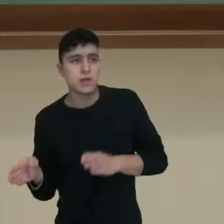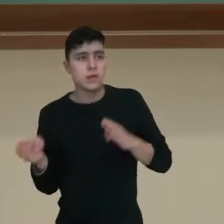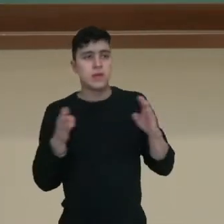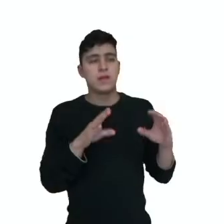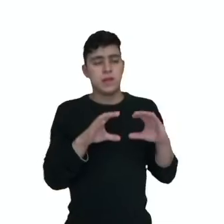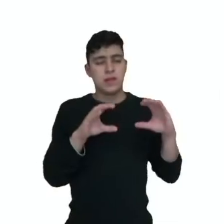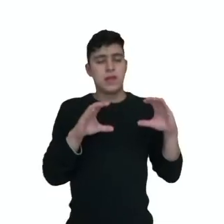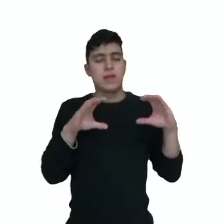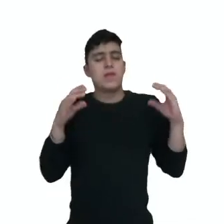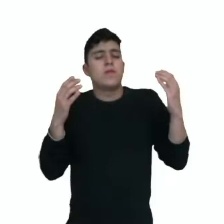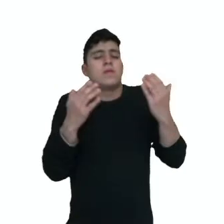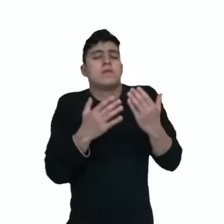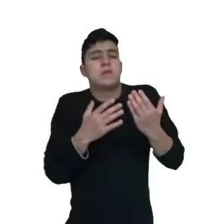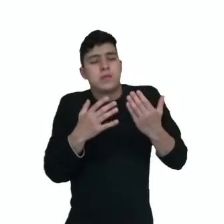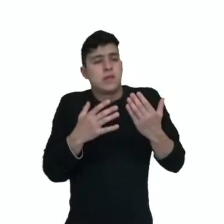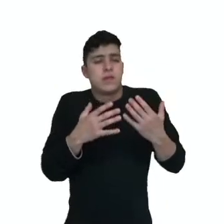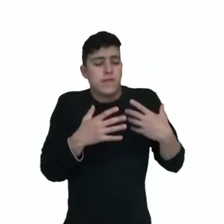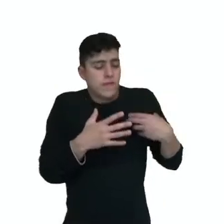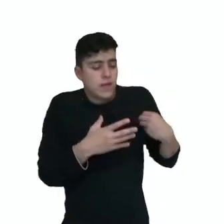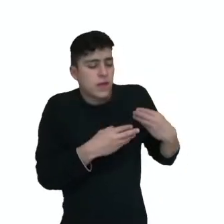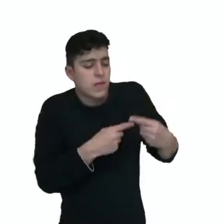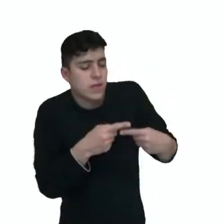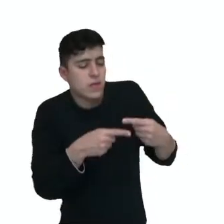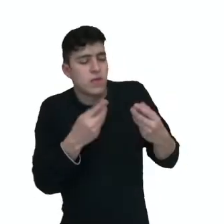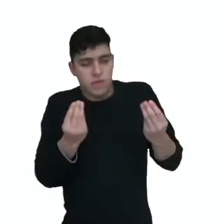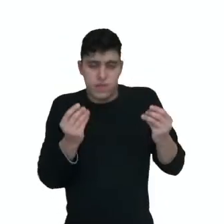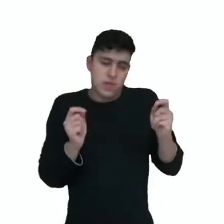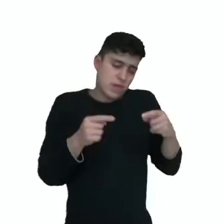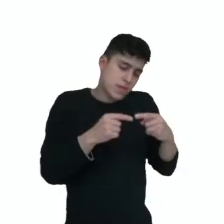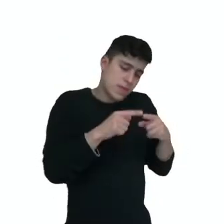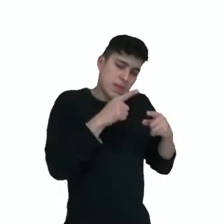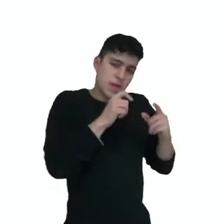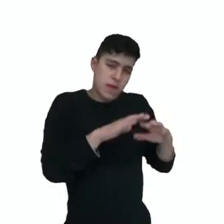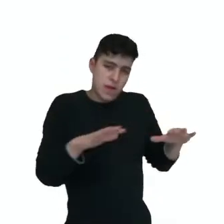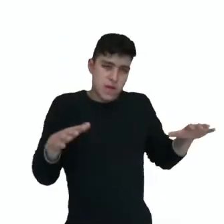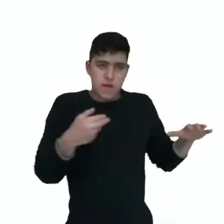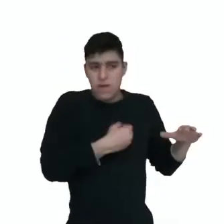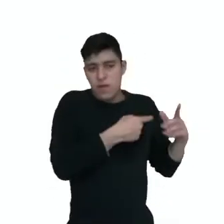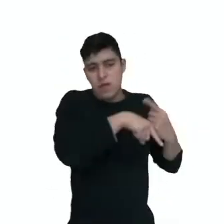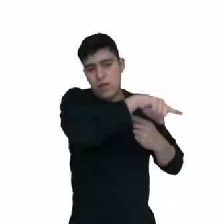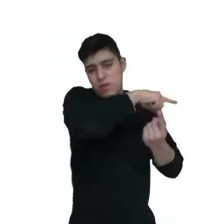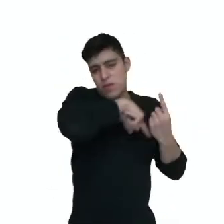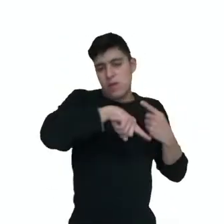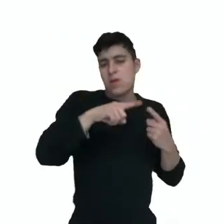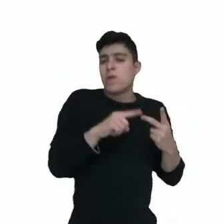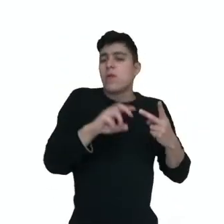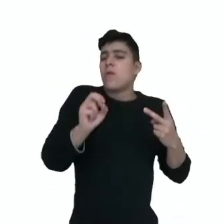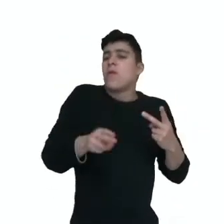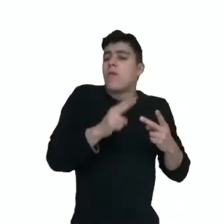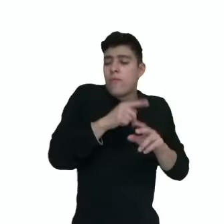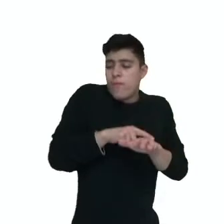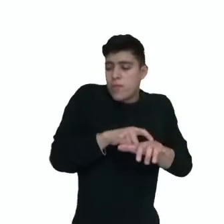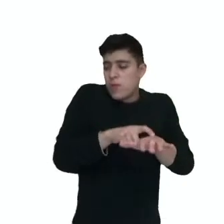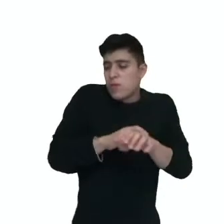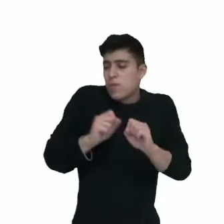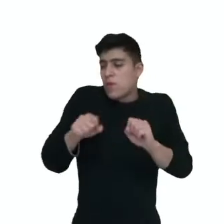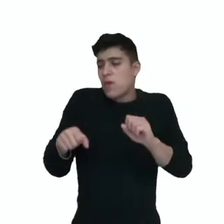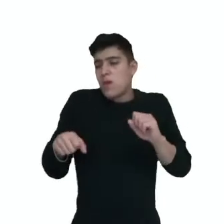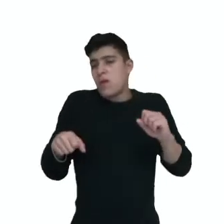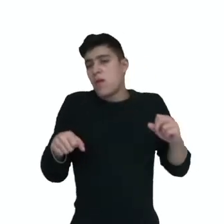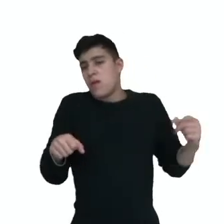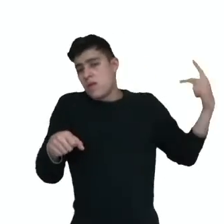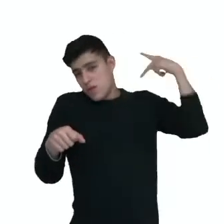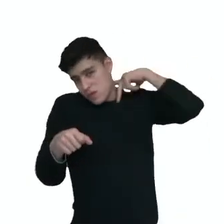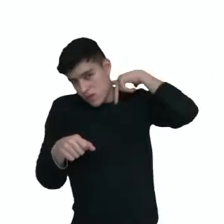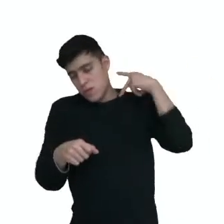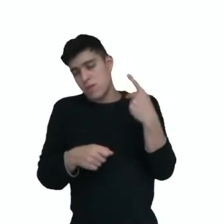Ecologia e reprodução, né? Então os protozoários eles podem ser aquáticos, né, de vida livre, tá? Ou eles podem também ser parasitas, podem